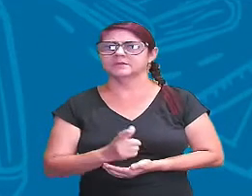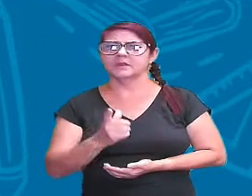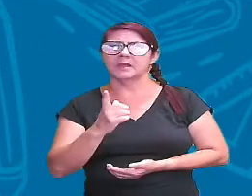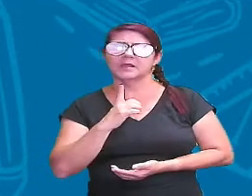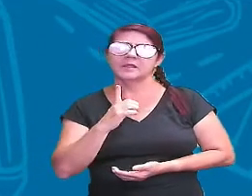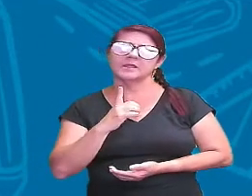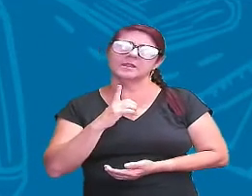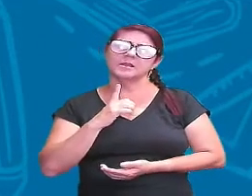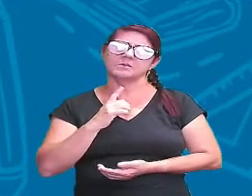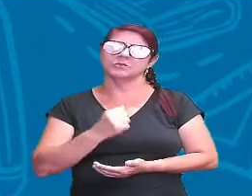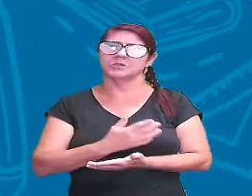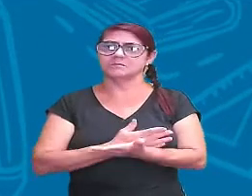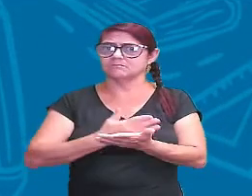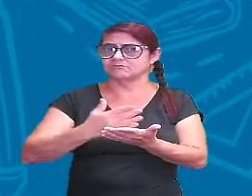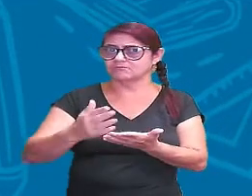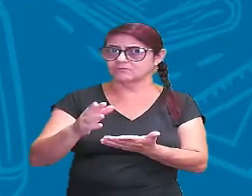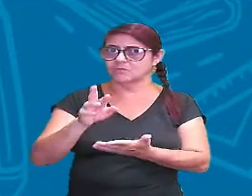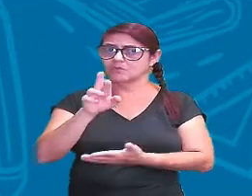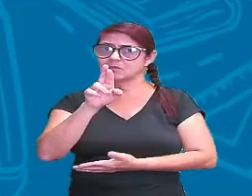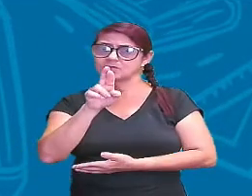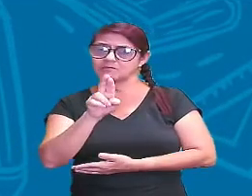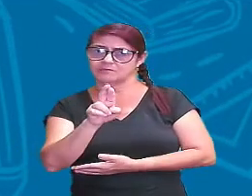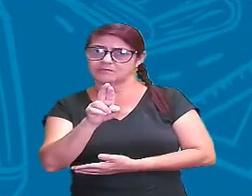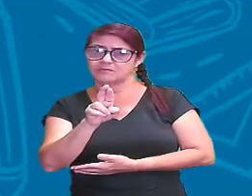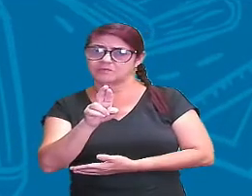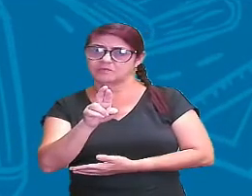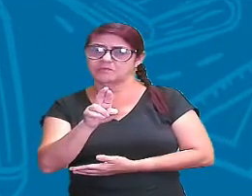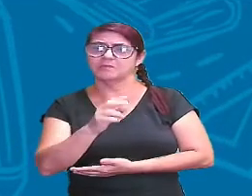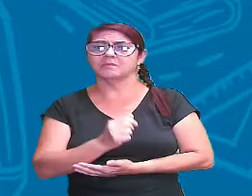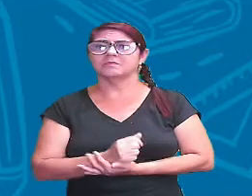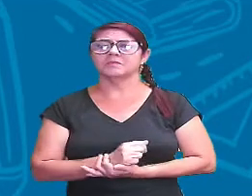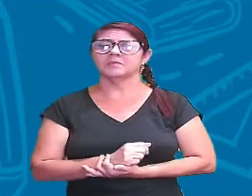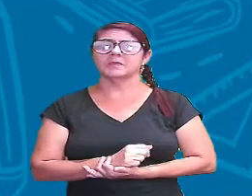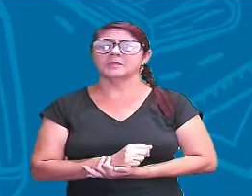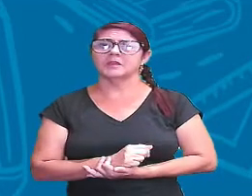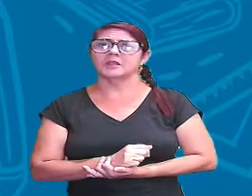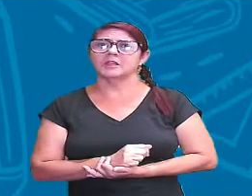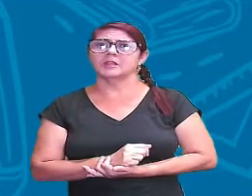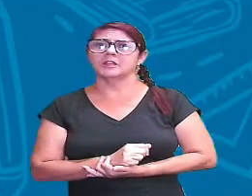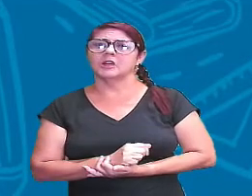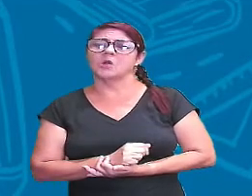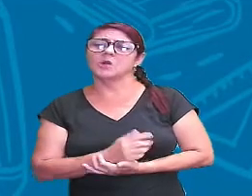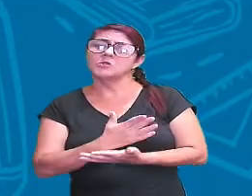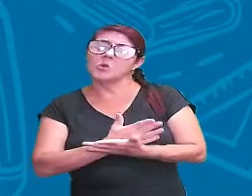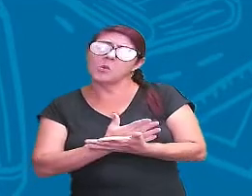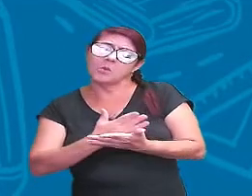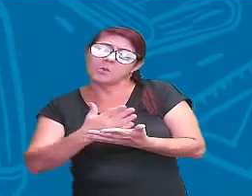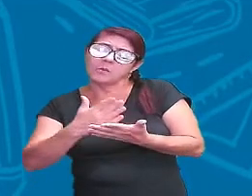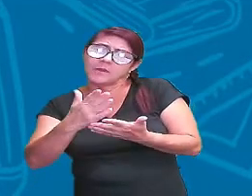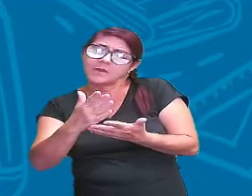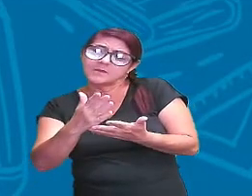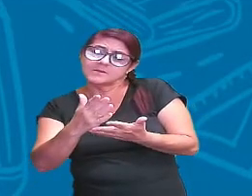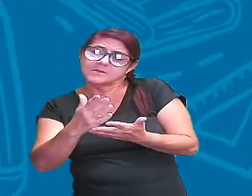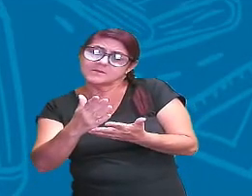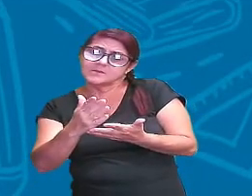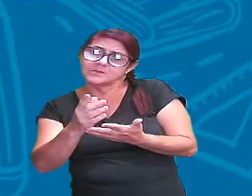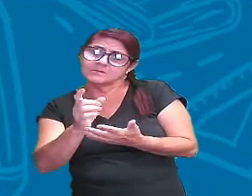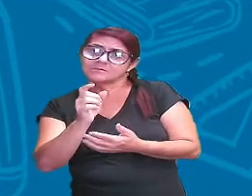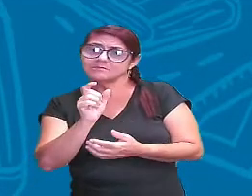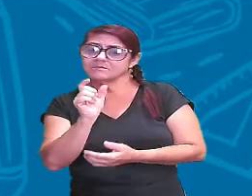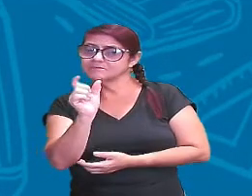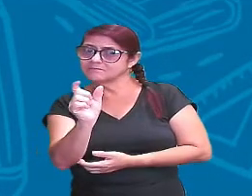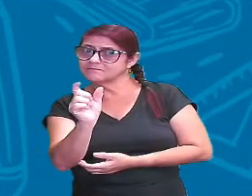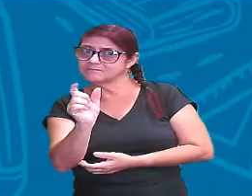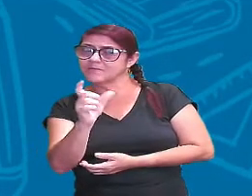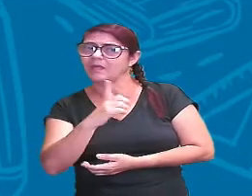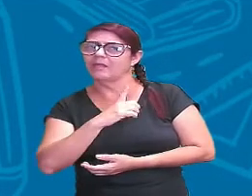ó, R inicial. O R inicial, que é quando a gente coloca lá no início da palavra, a